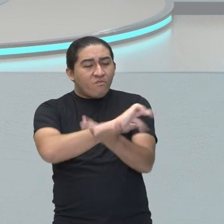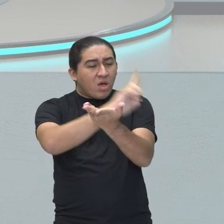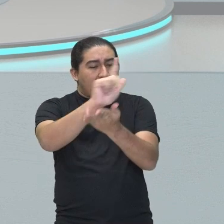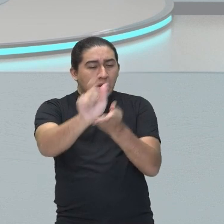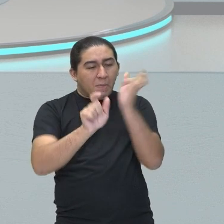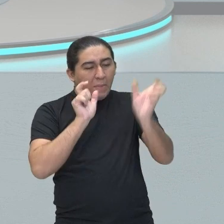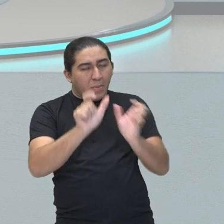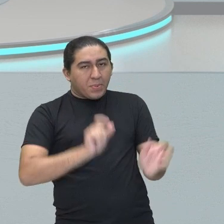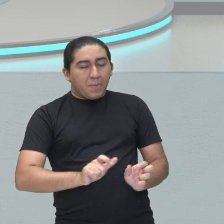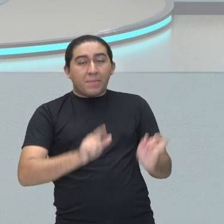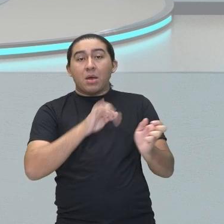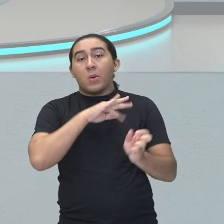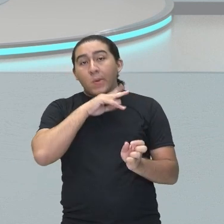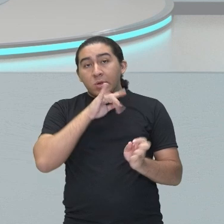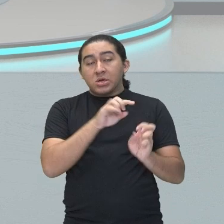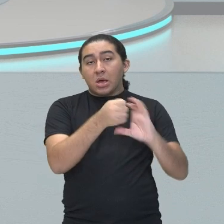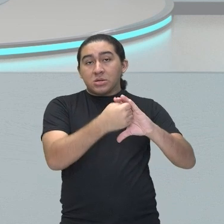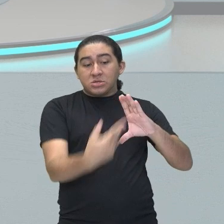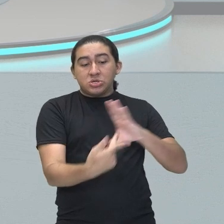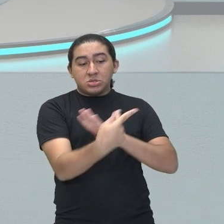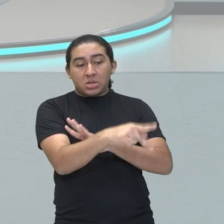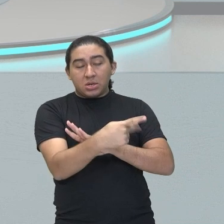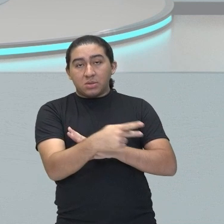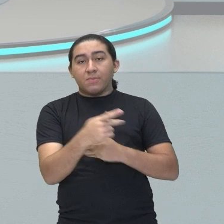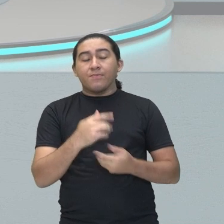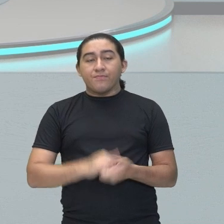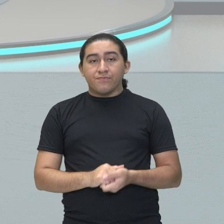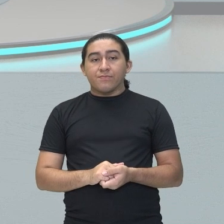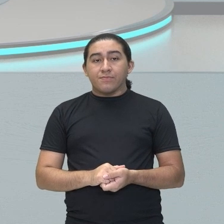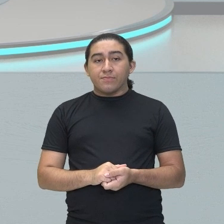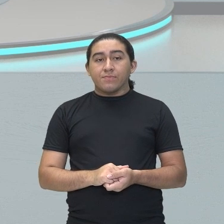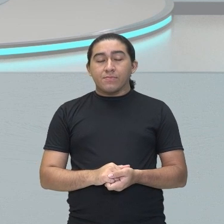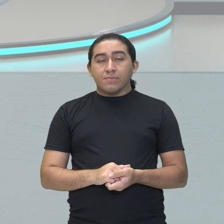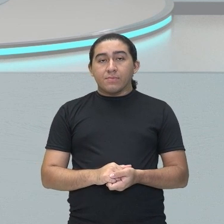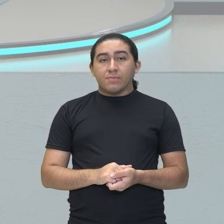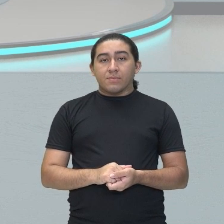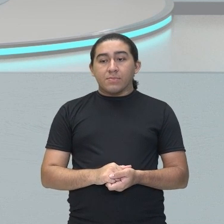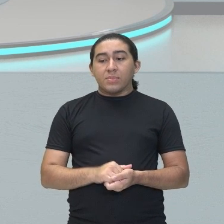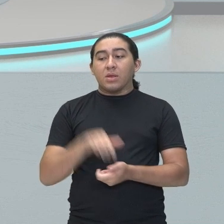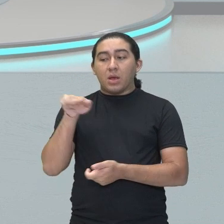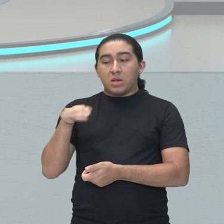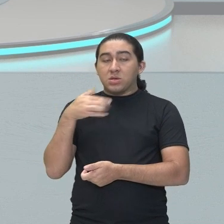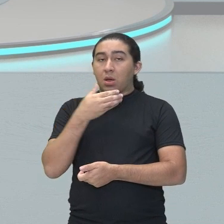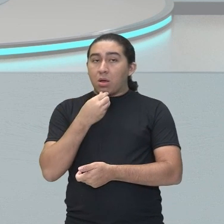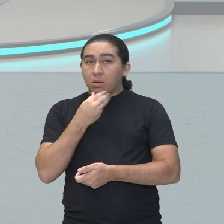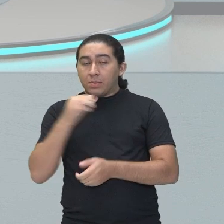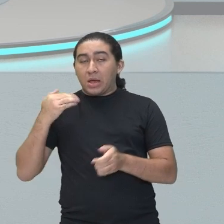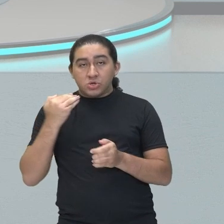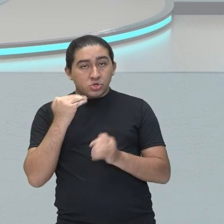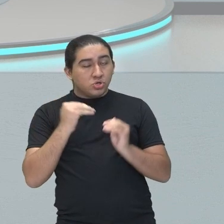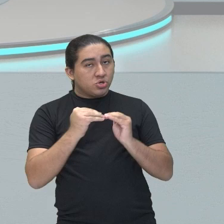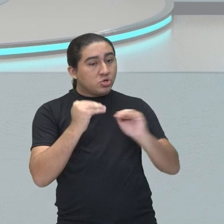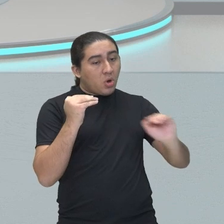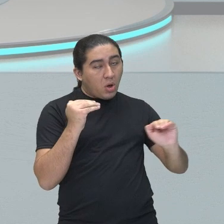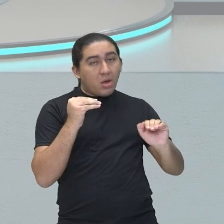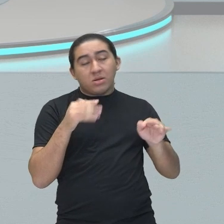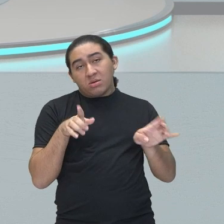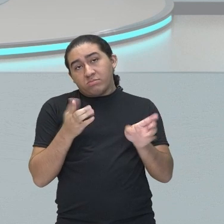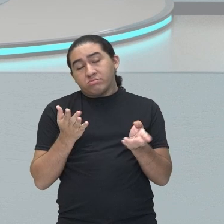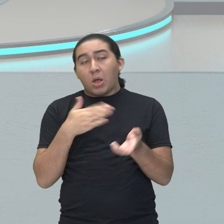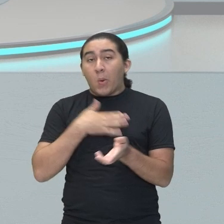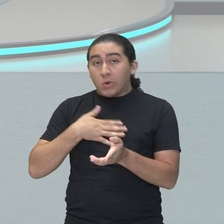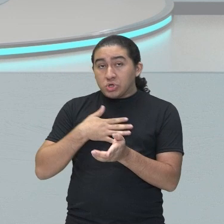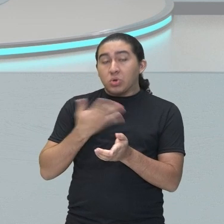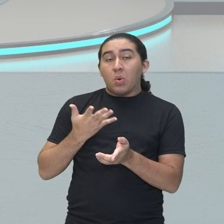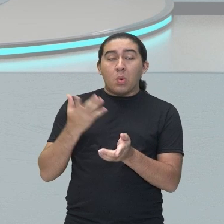coisas negativas a respeito dos jesuítas. Como o Marquês de Pombal era contra os jesuítas, ele gostou e perdoou o